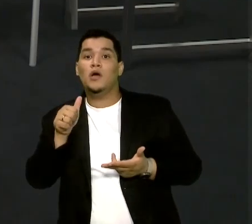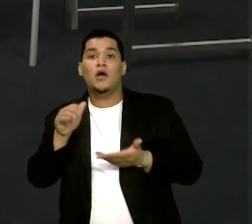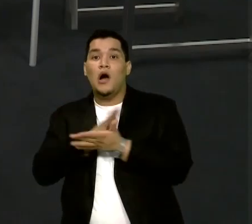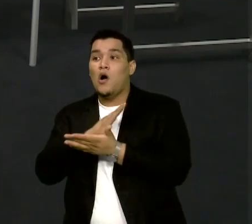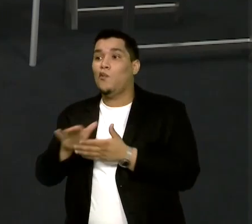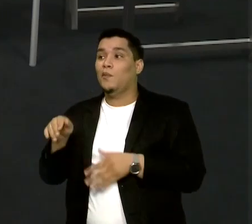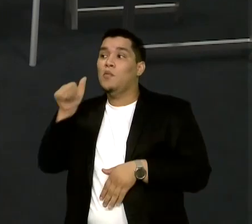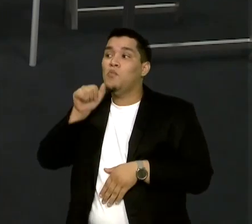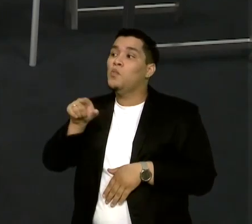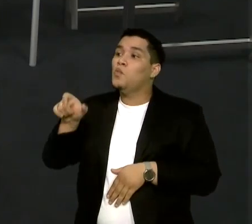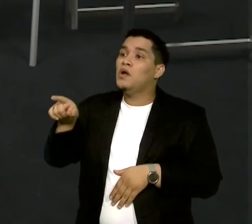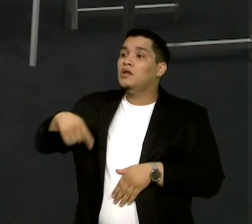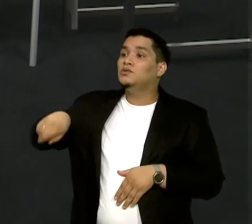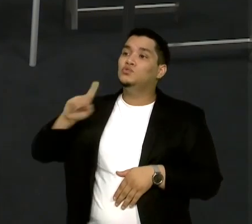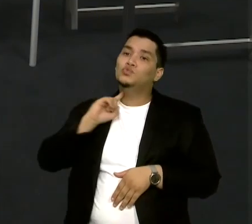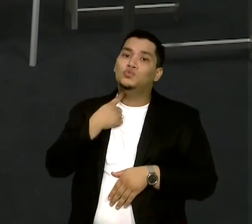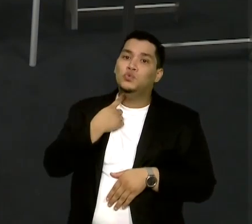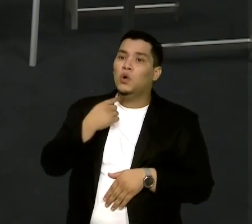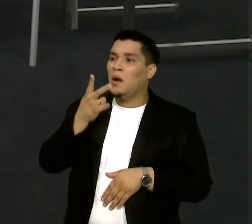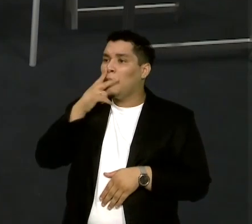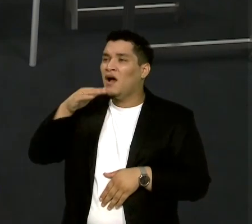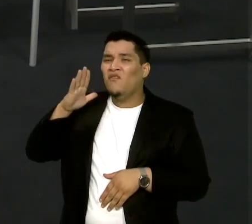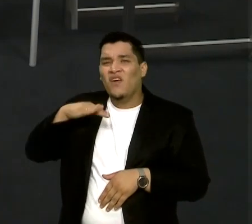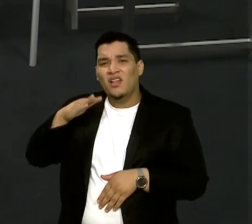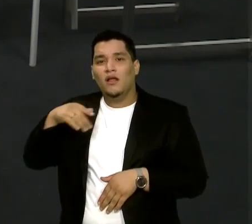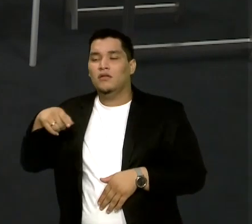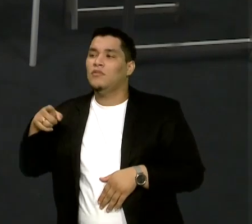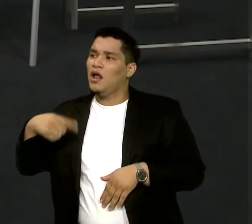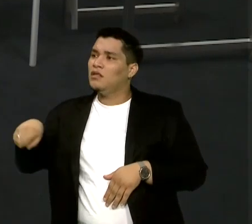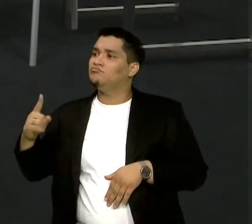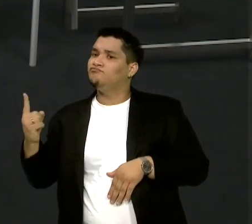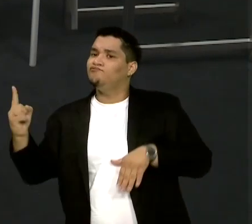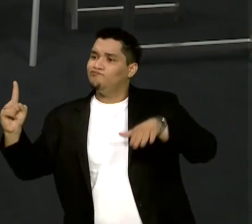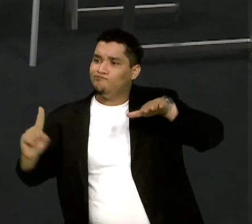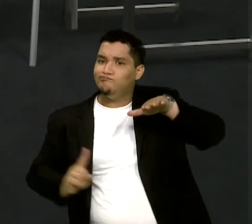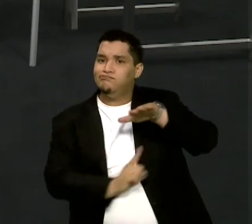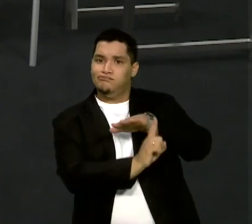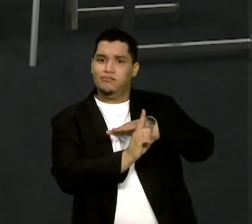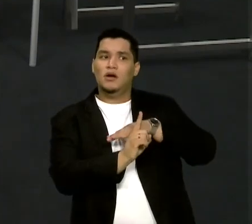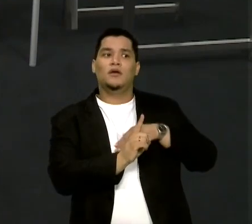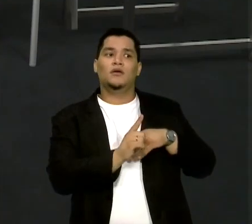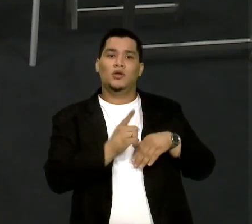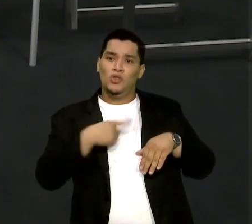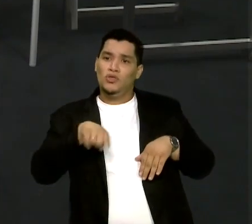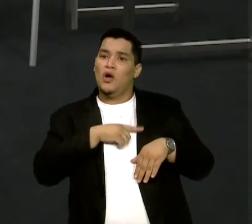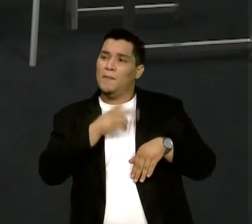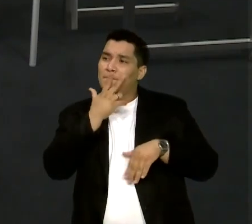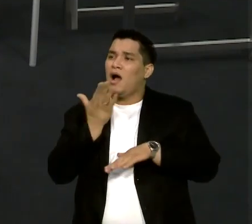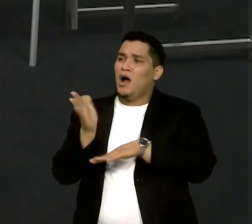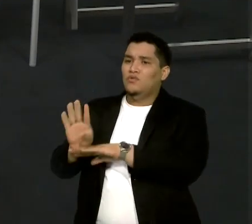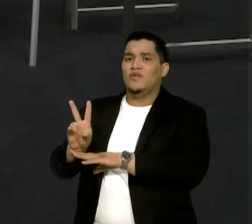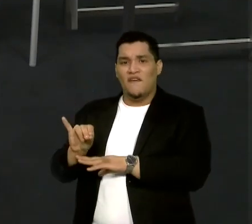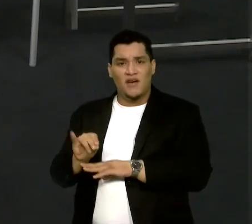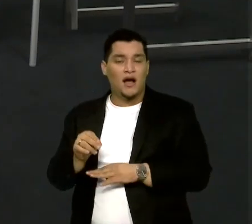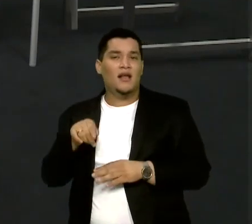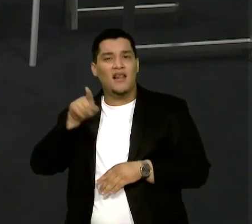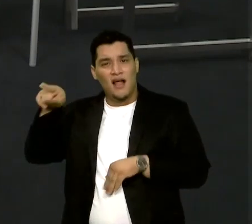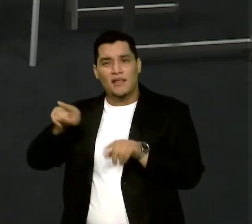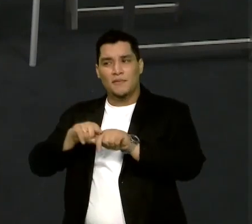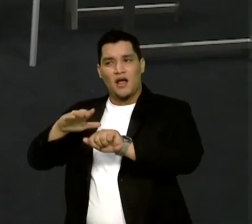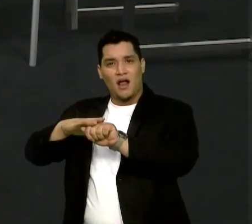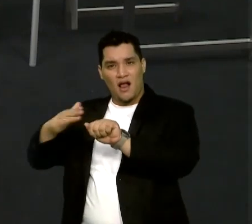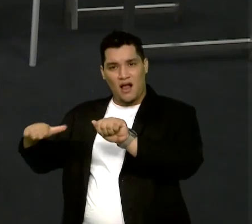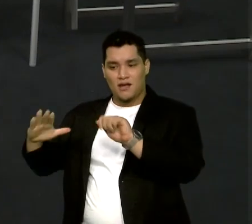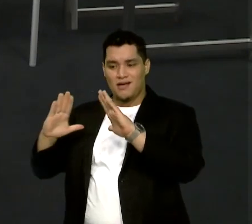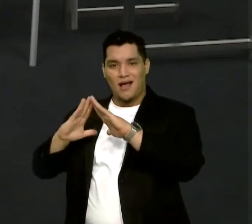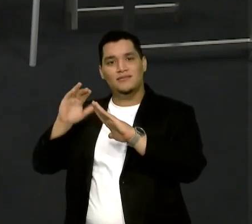que a gente dá roupa, que a gente dá calçado, entendeu? Vocês então, levam na Casa da Mulher Brasileira também para levar? Sempre a gente está doando